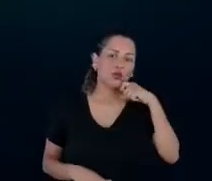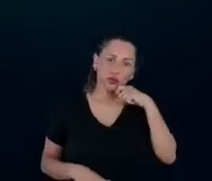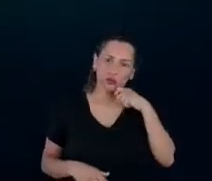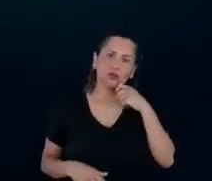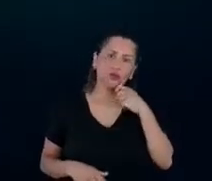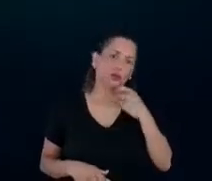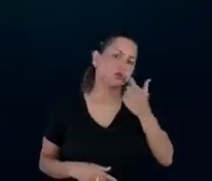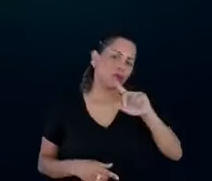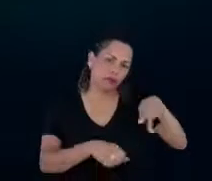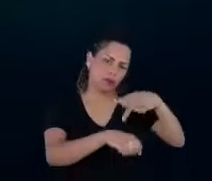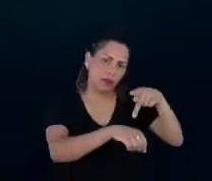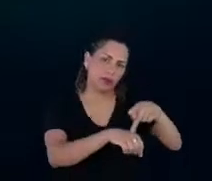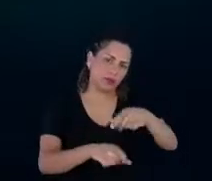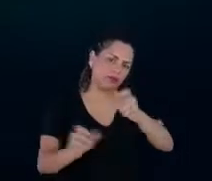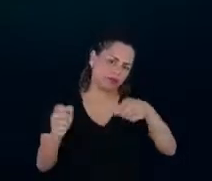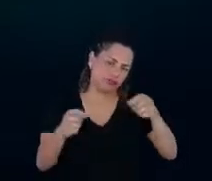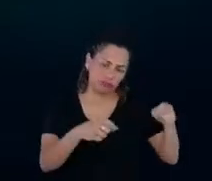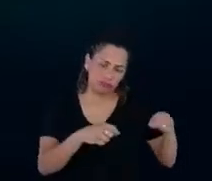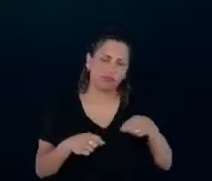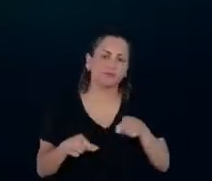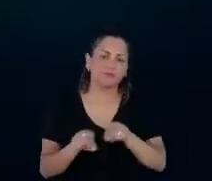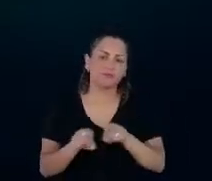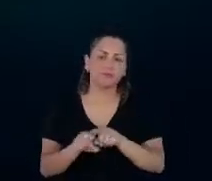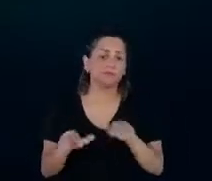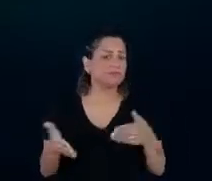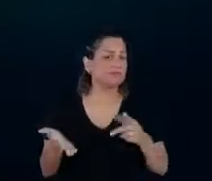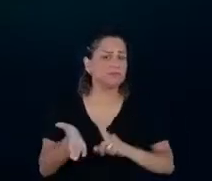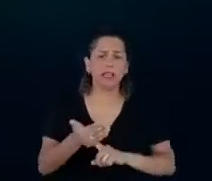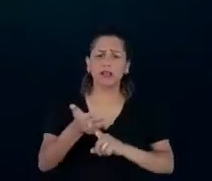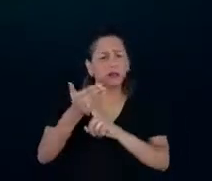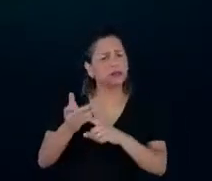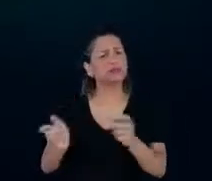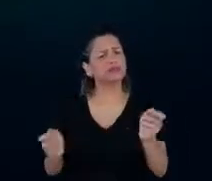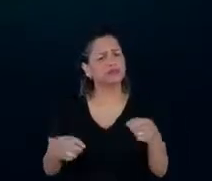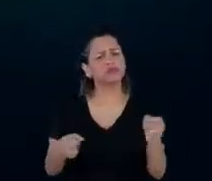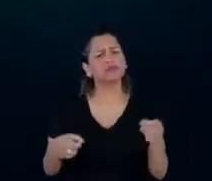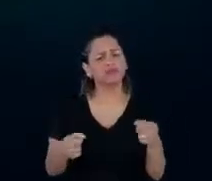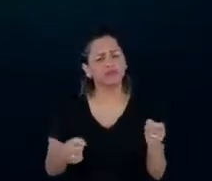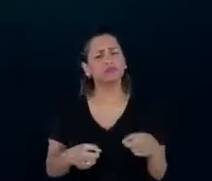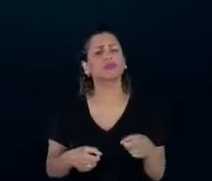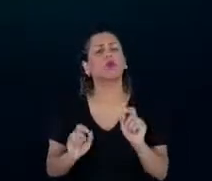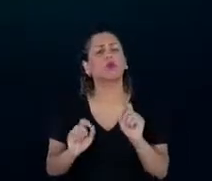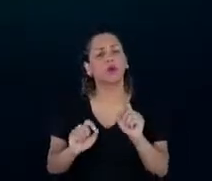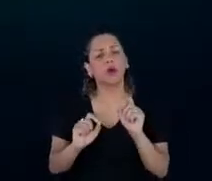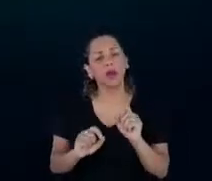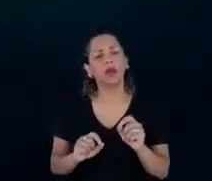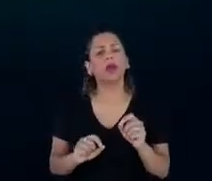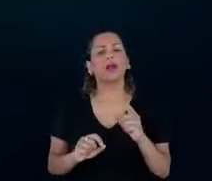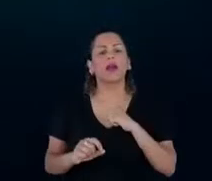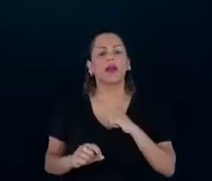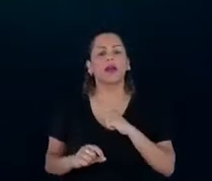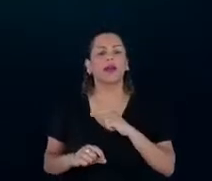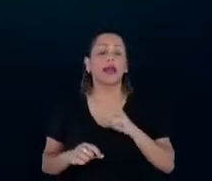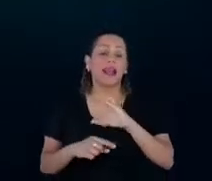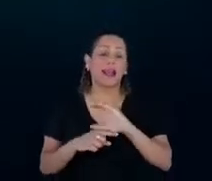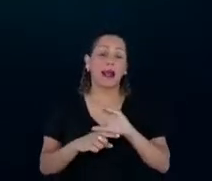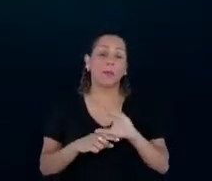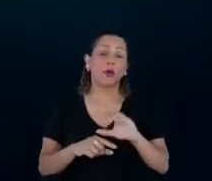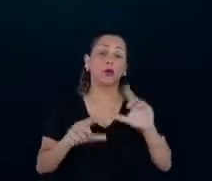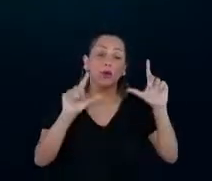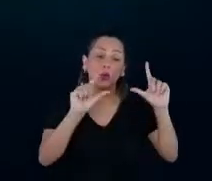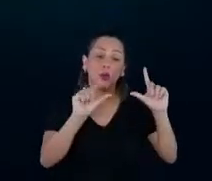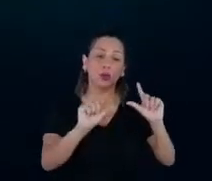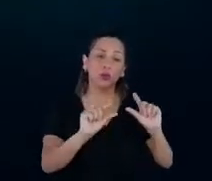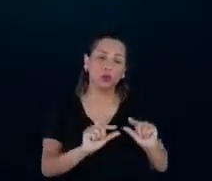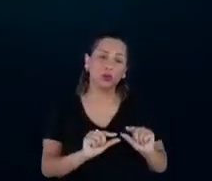também. Então, é uma tecnologia que vai suportar, né, a baixa emissão do carbono.